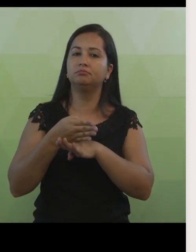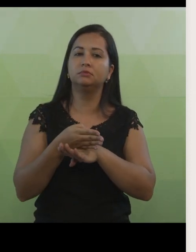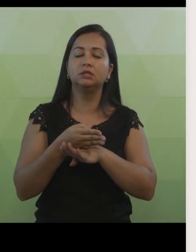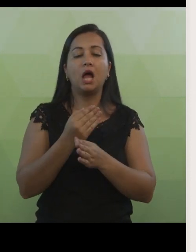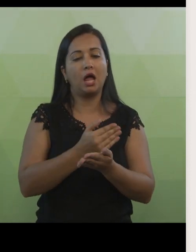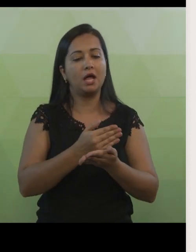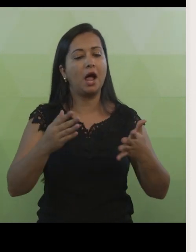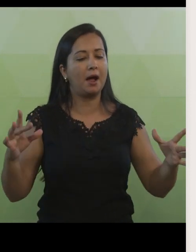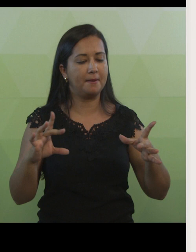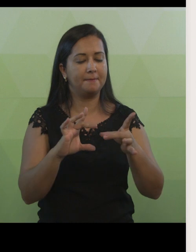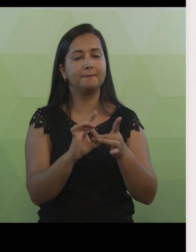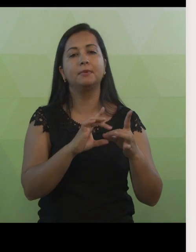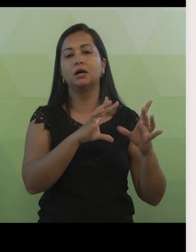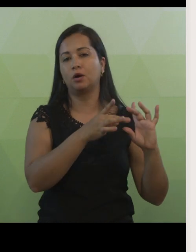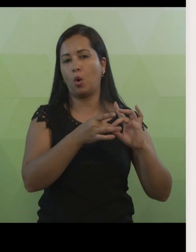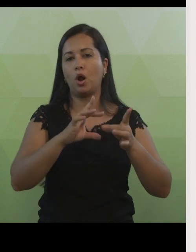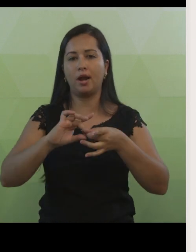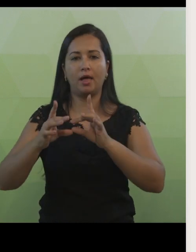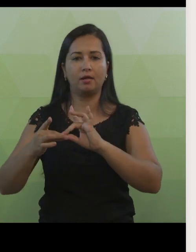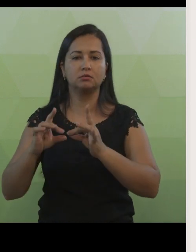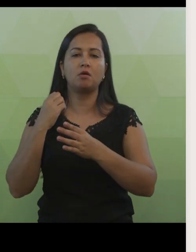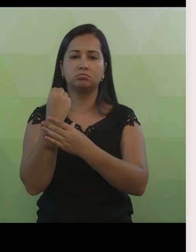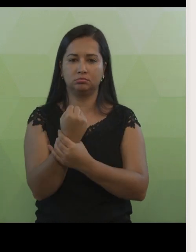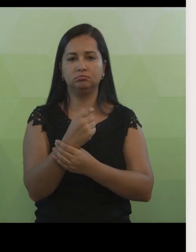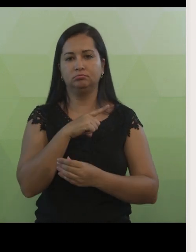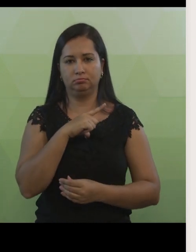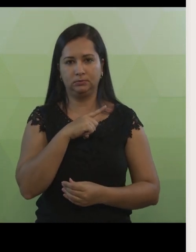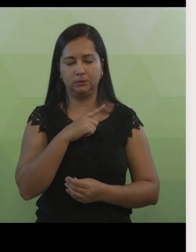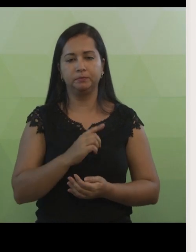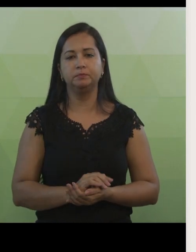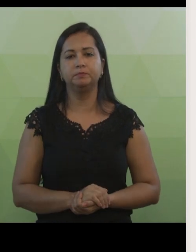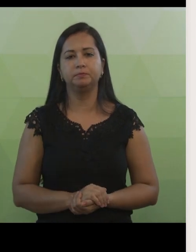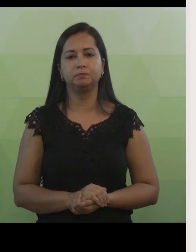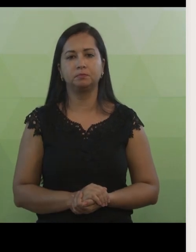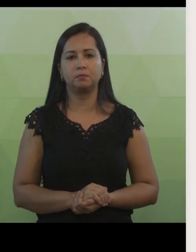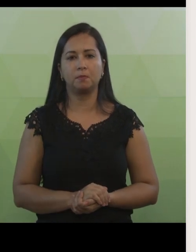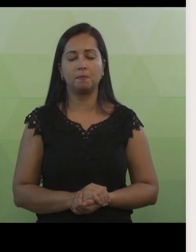primeira troca de mensagens, serão transmitidos por essa conexão segura.